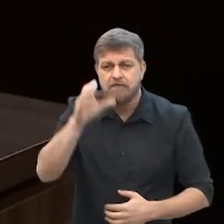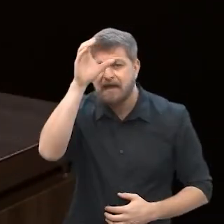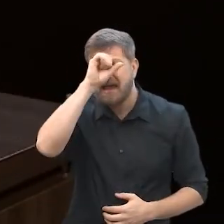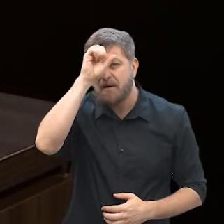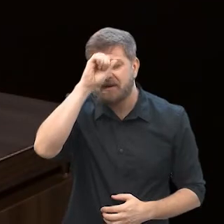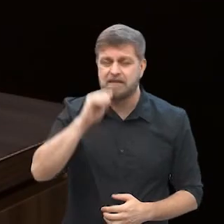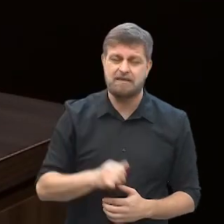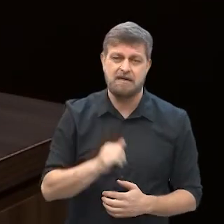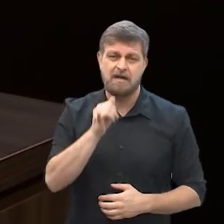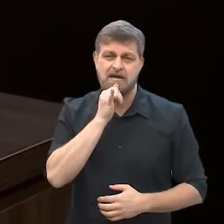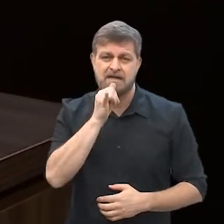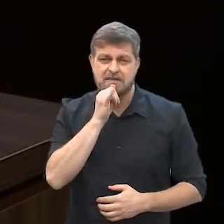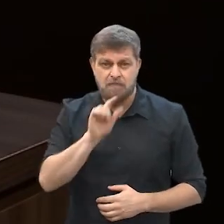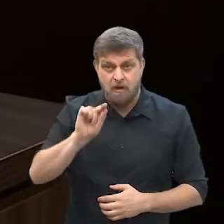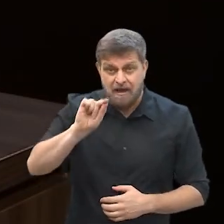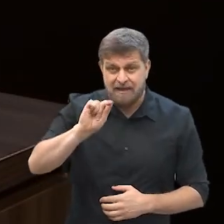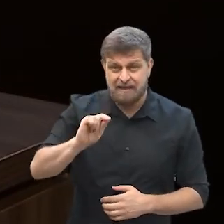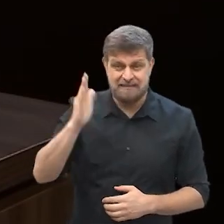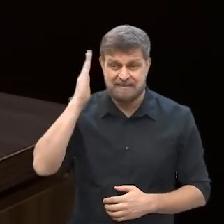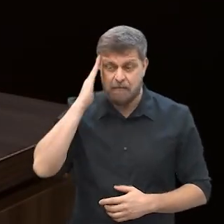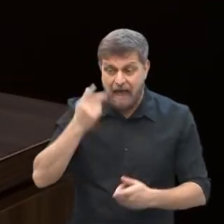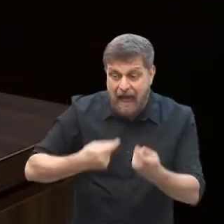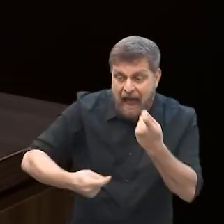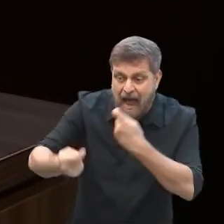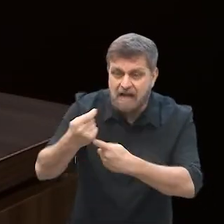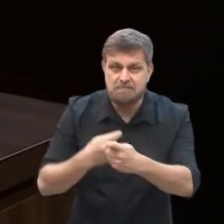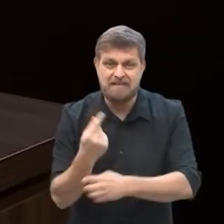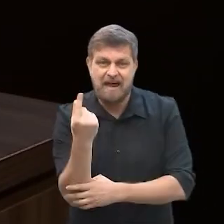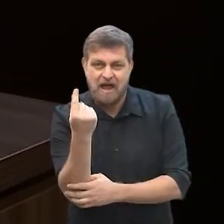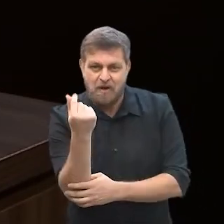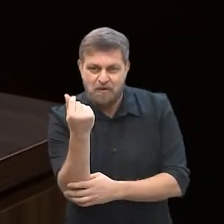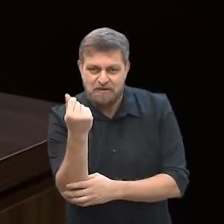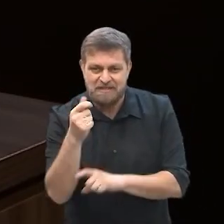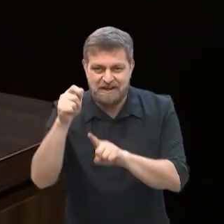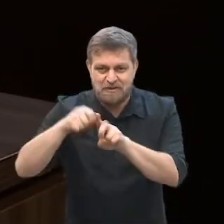por exemplo, de início, quem sabe administrar a mesada?